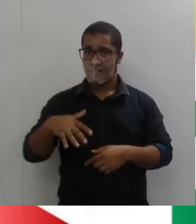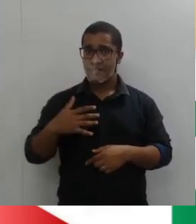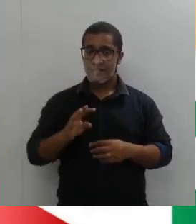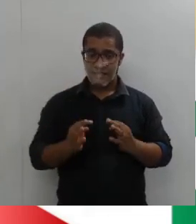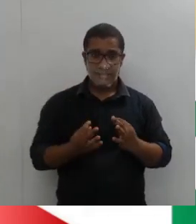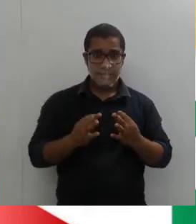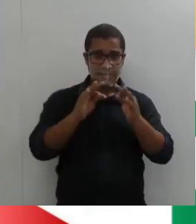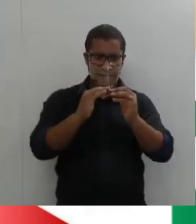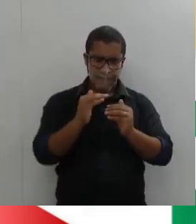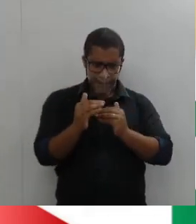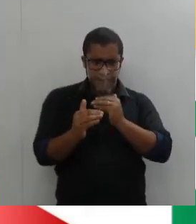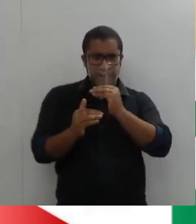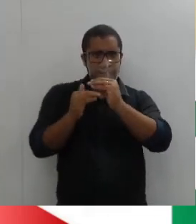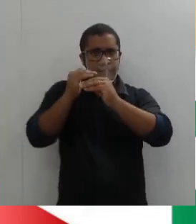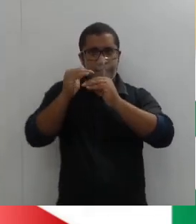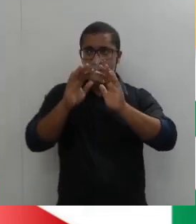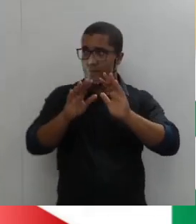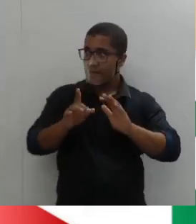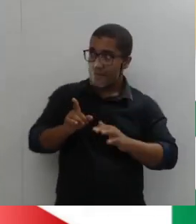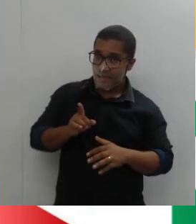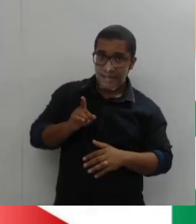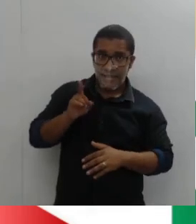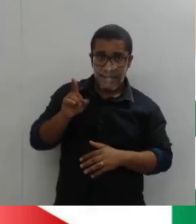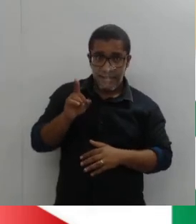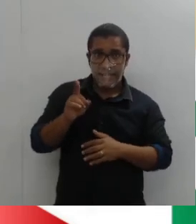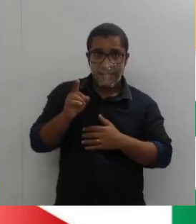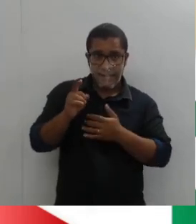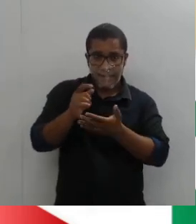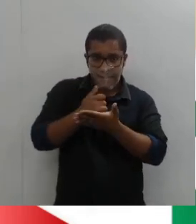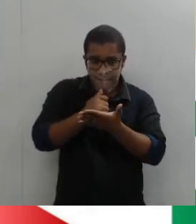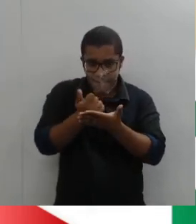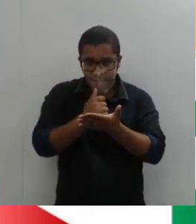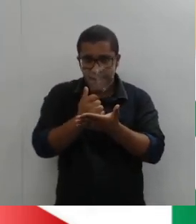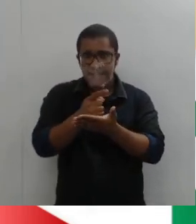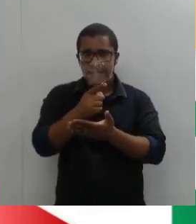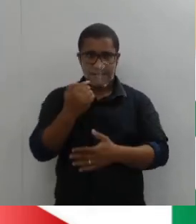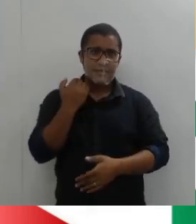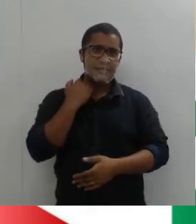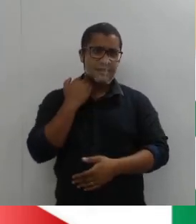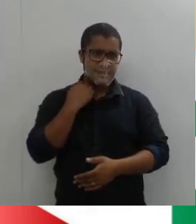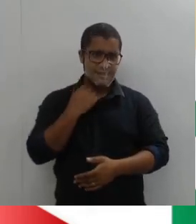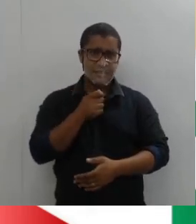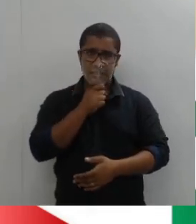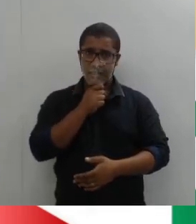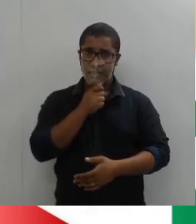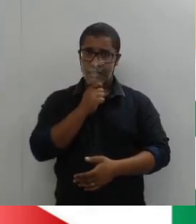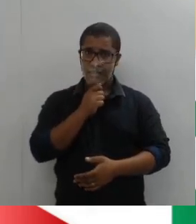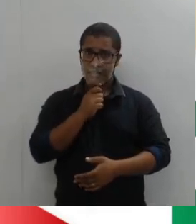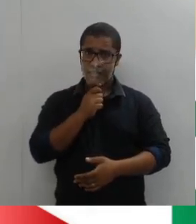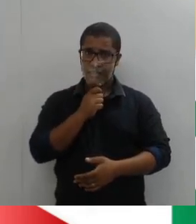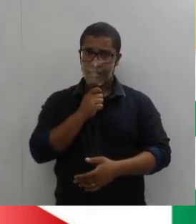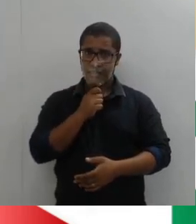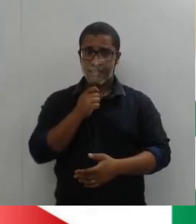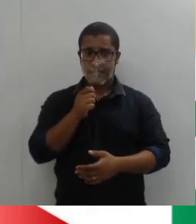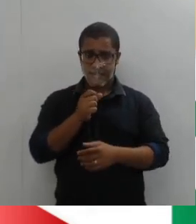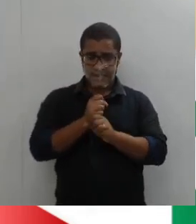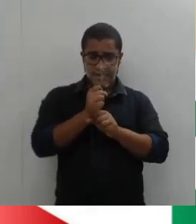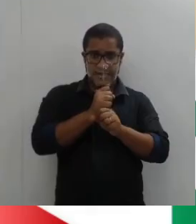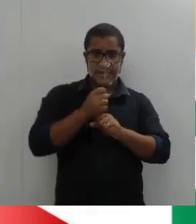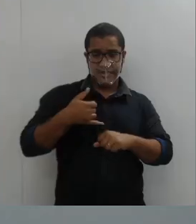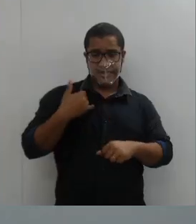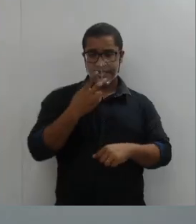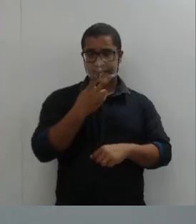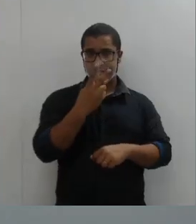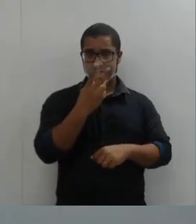tecnologia evoluiu, mas o quanto caro ainda também é um joguinho desse, né? Então há mais de 20 anos e ainda